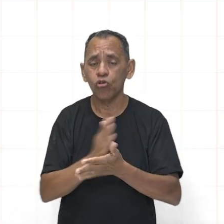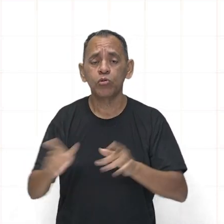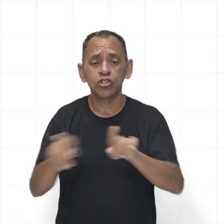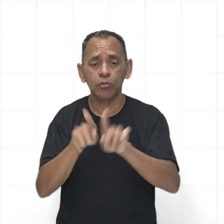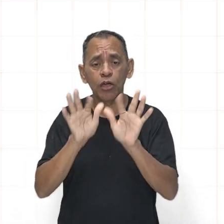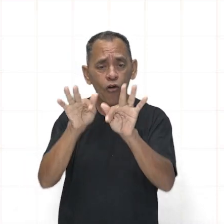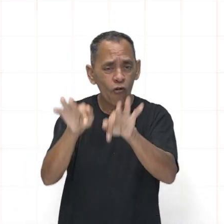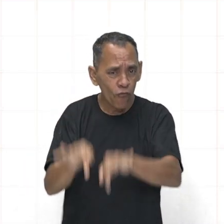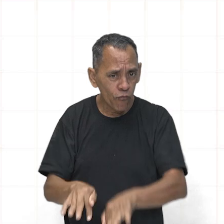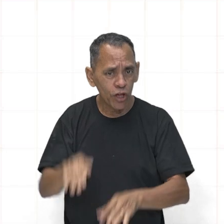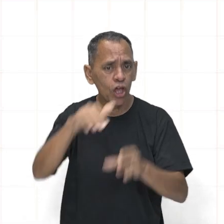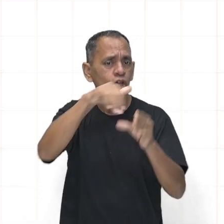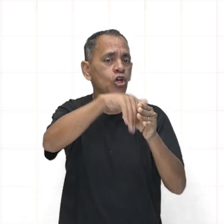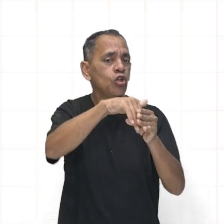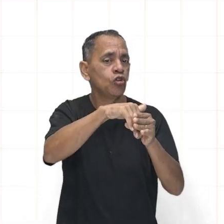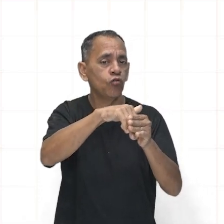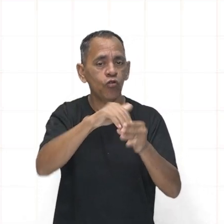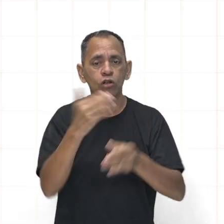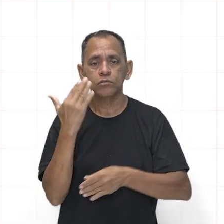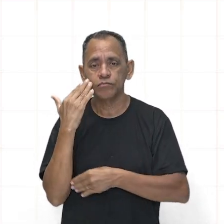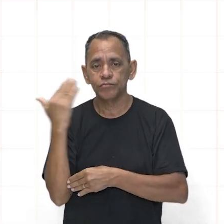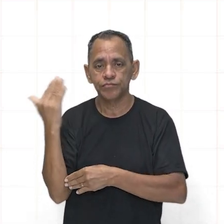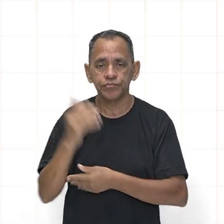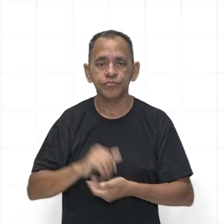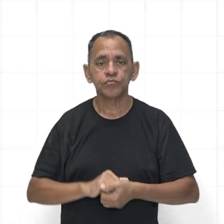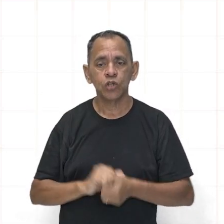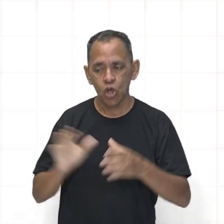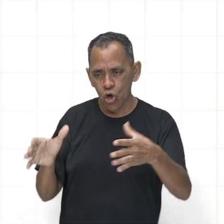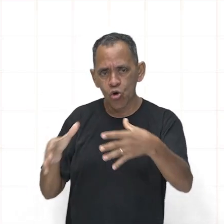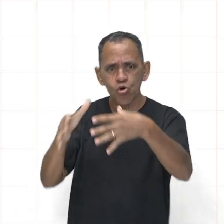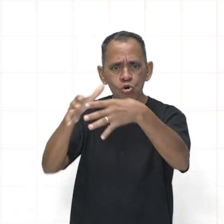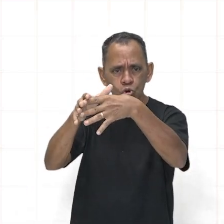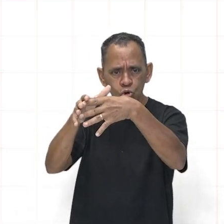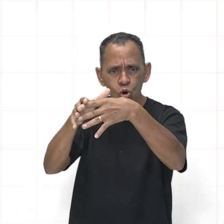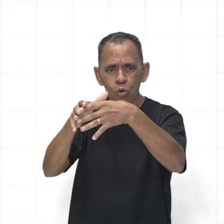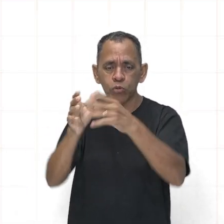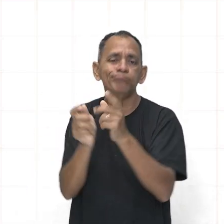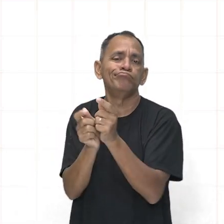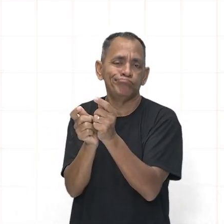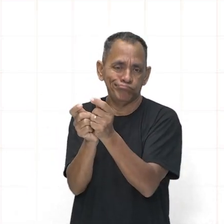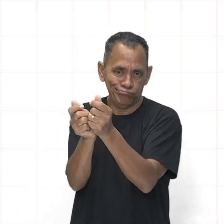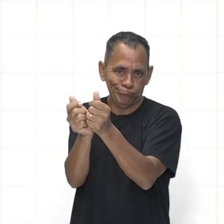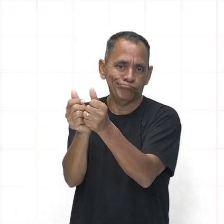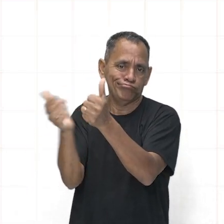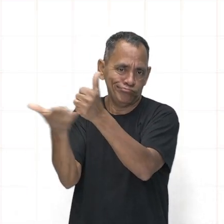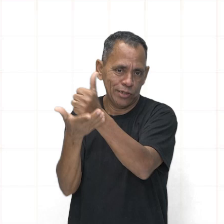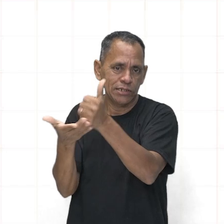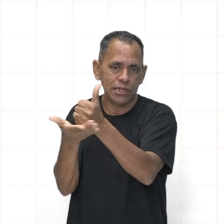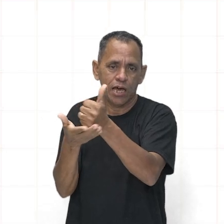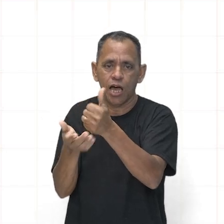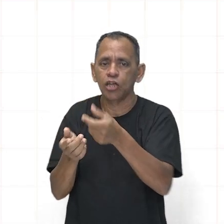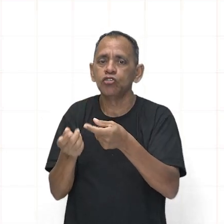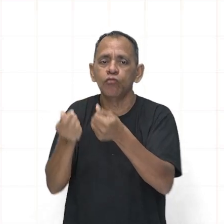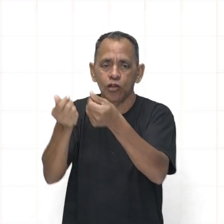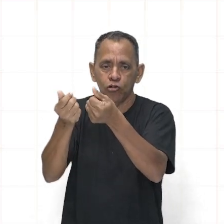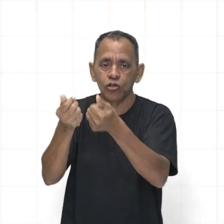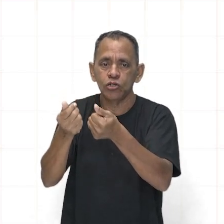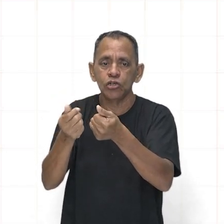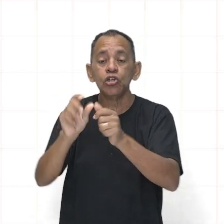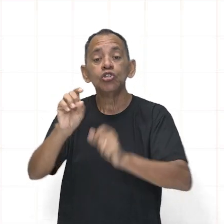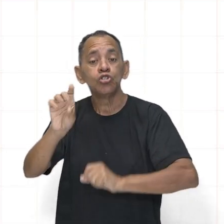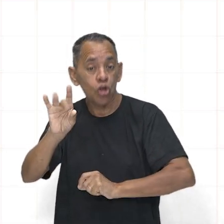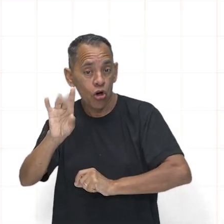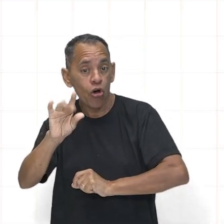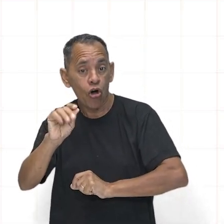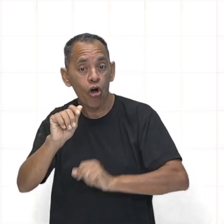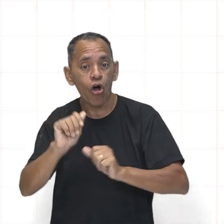o fim do voto censitário. Professor, o que é o voto censitário? É aquele voto em que se baseia na renda do